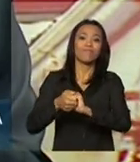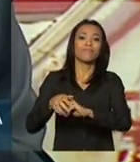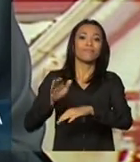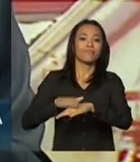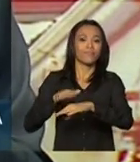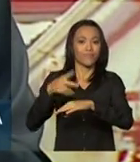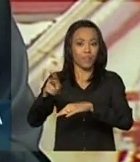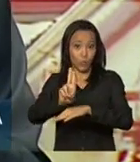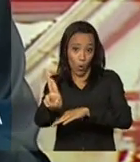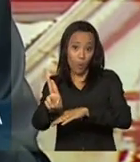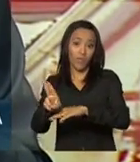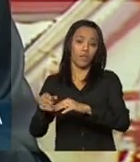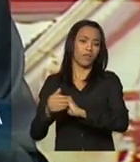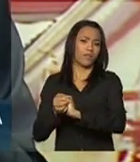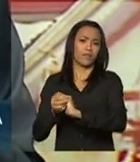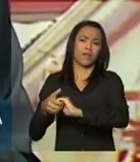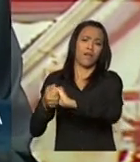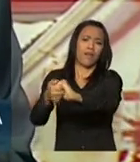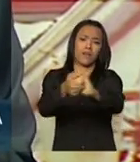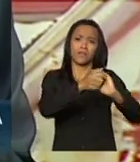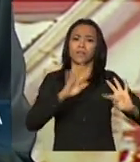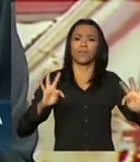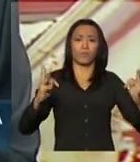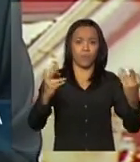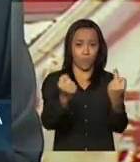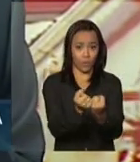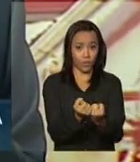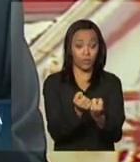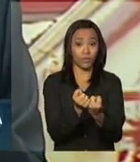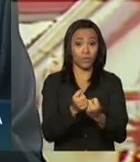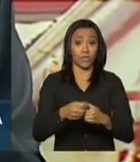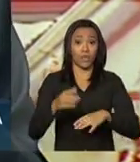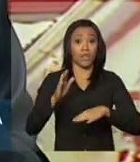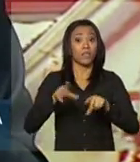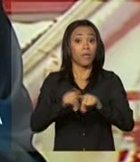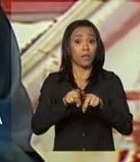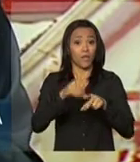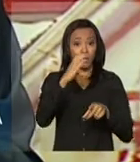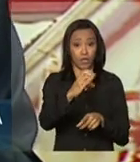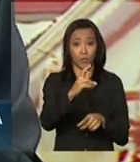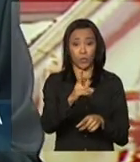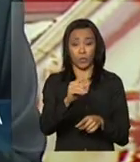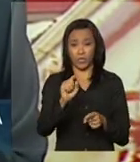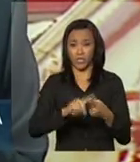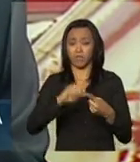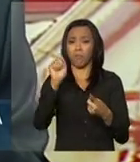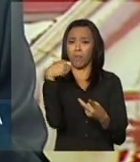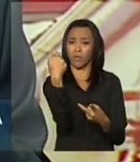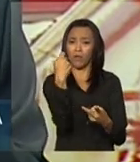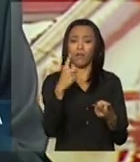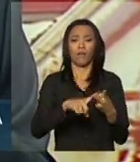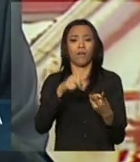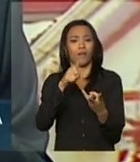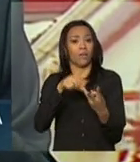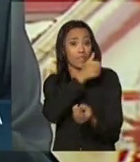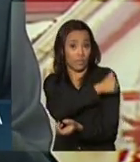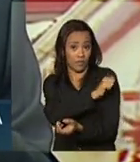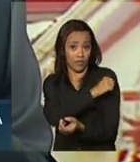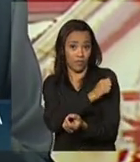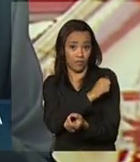as organizações do movimento social que participam desse esforço. Curitiba vem fazendo isso, Porto Alegre, Rio de Janeiro, de